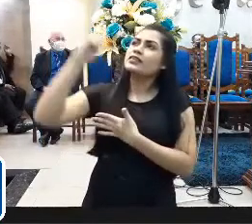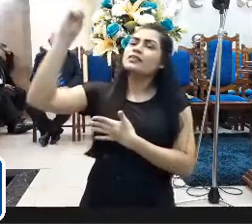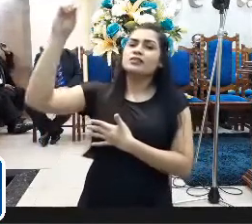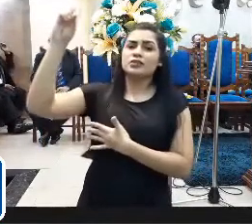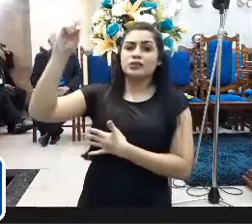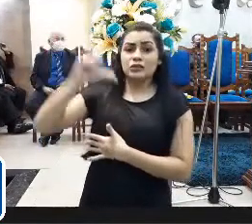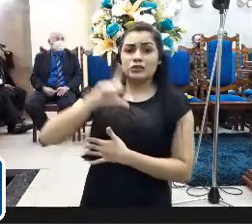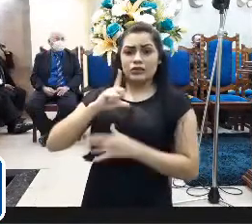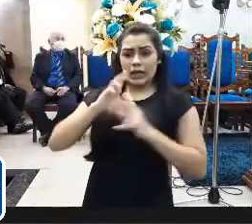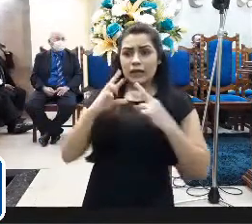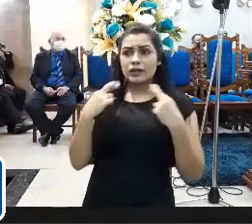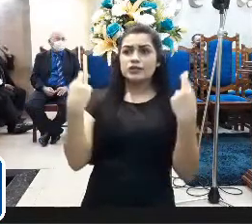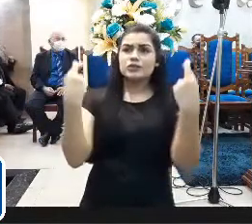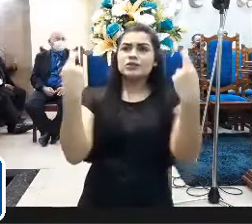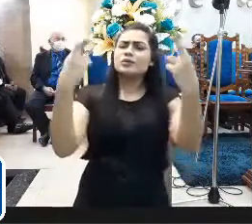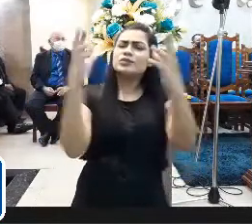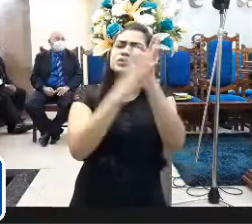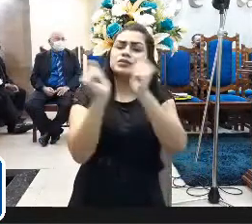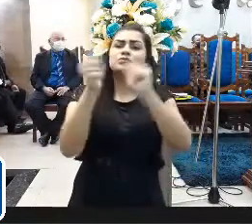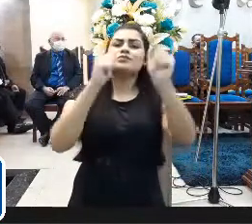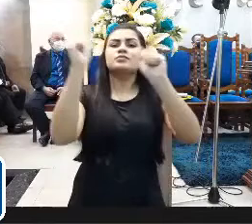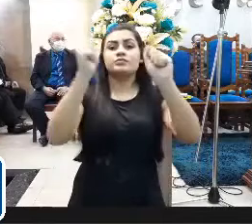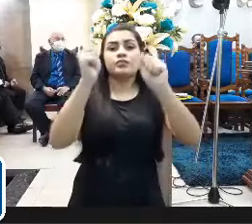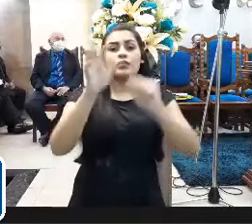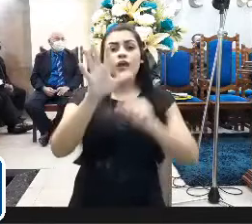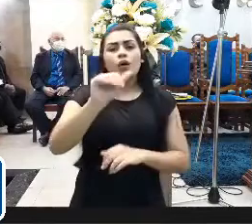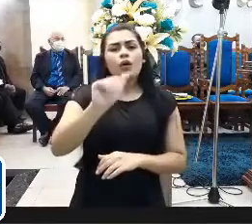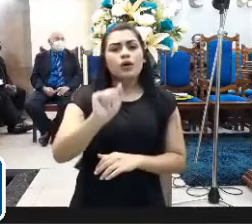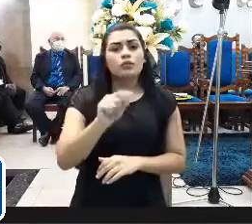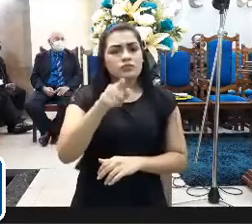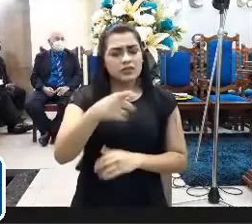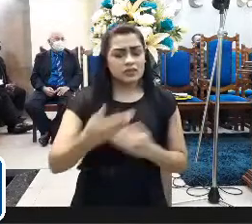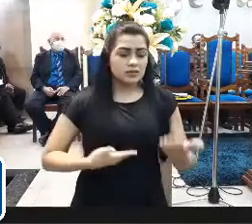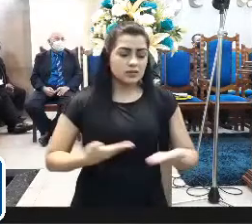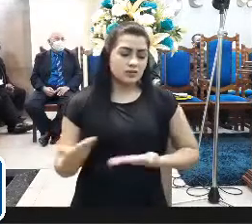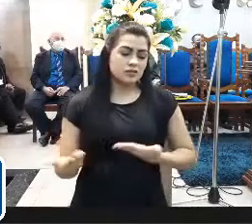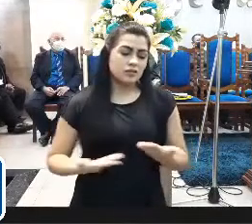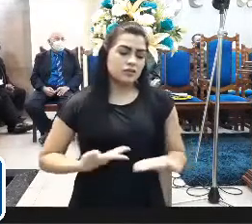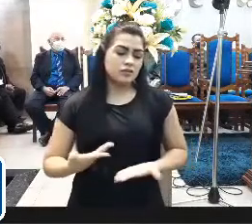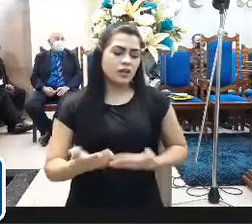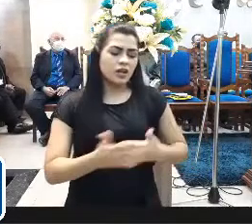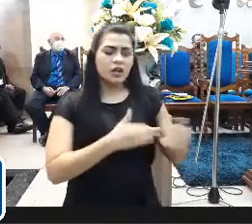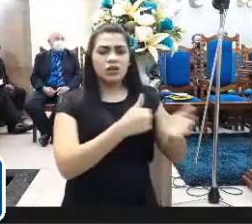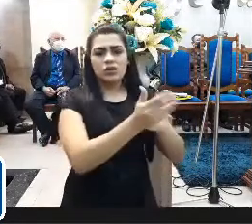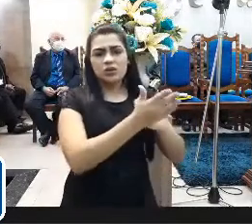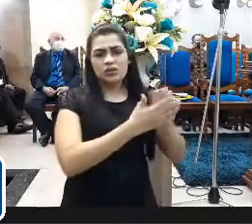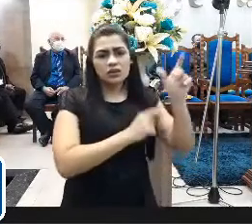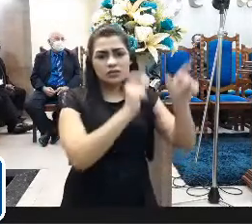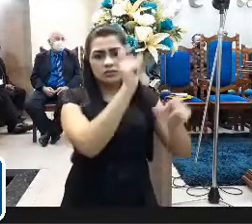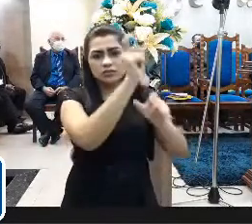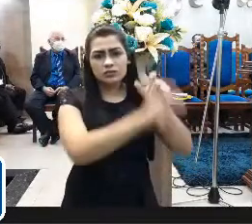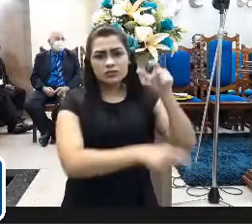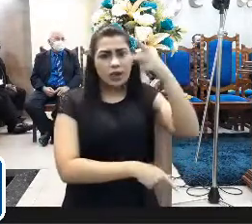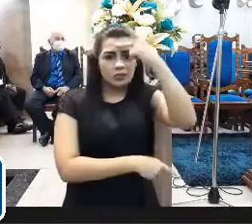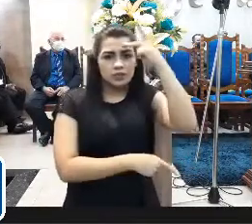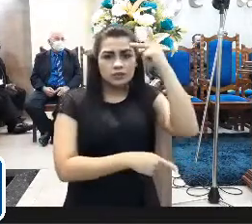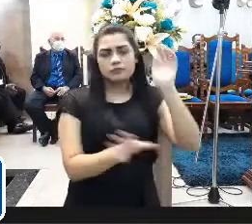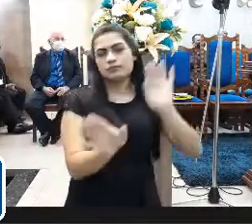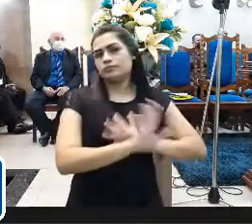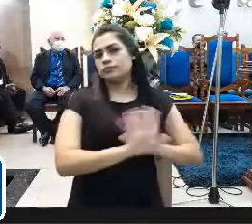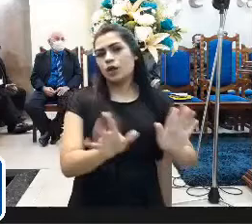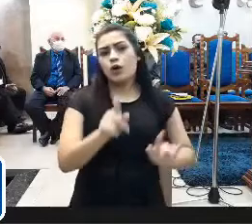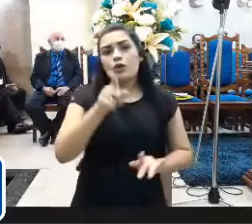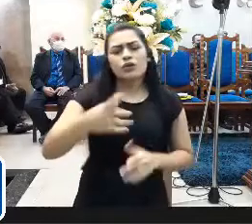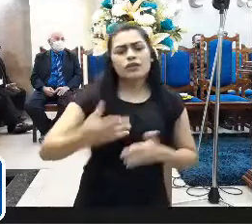tem esperança. Aleluia. Ele diz, olha, você não está servindo, não é qualquer homem, não. Você está servindo o Deus